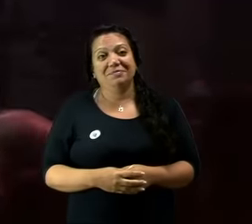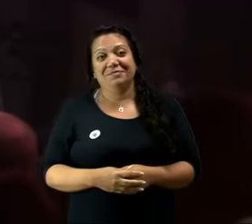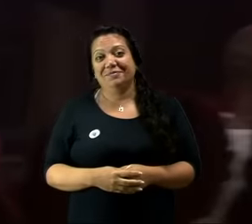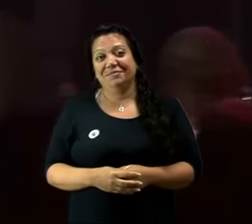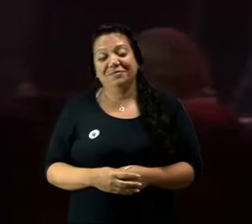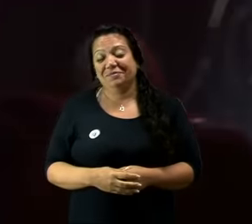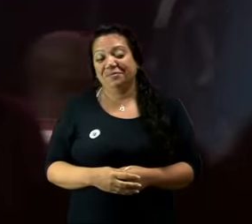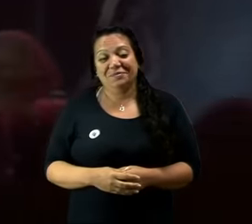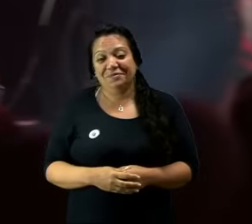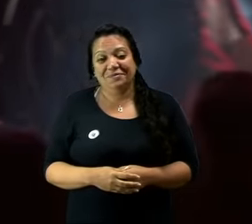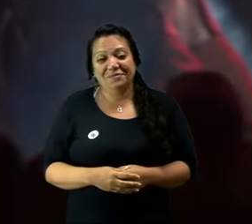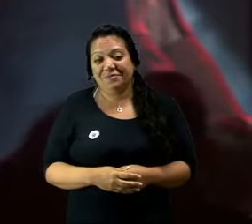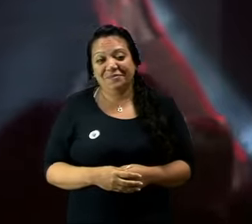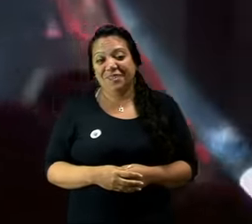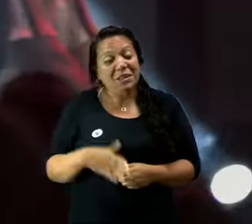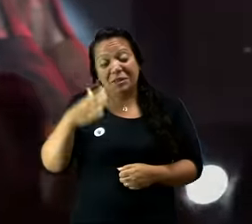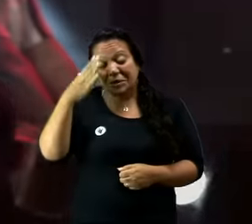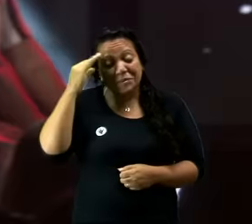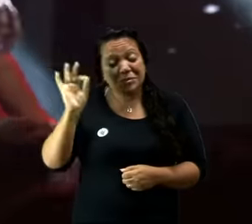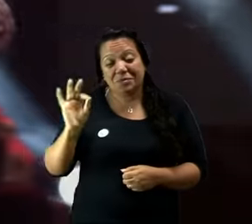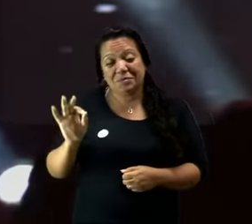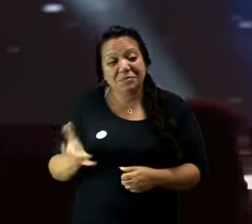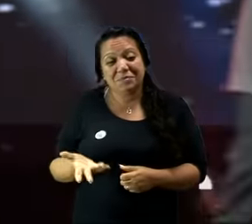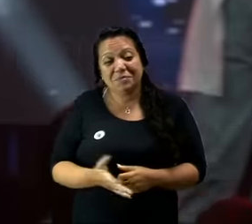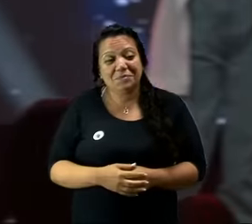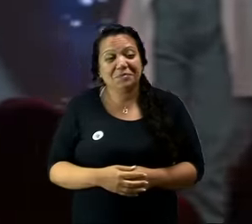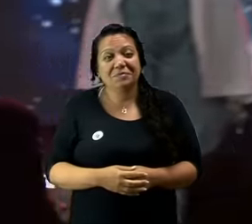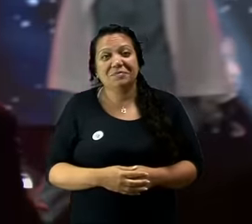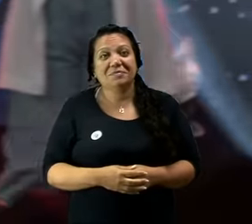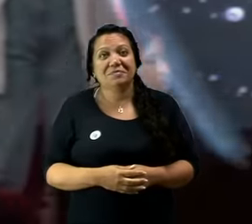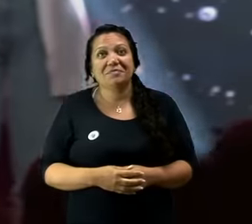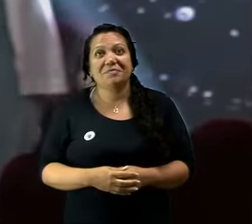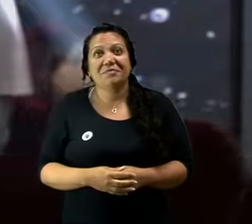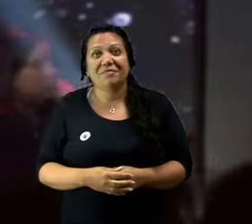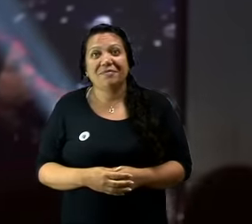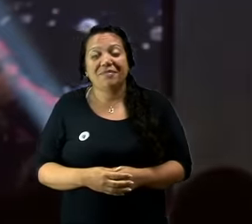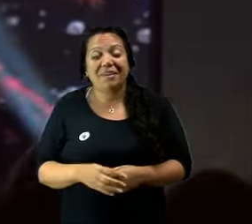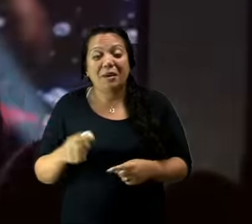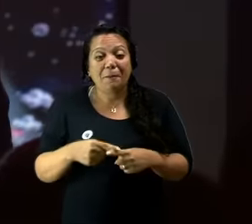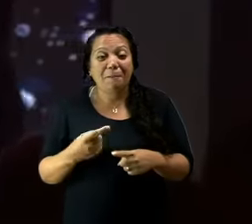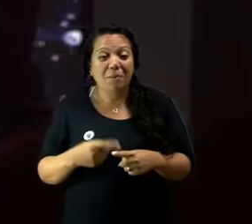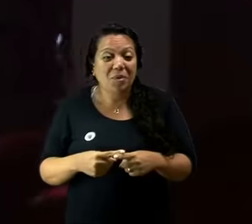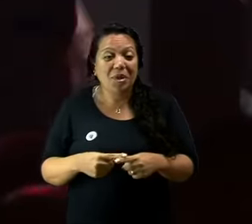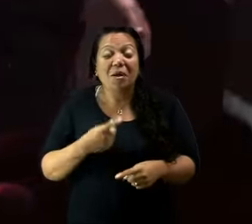seminário. Porque a vontade que a gente tem é o quê? Quero ficar aqui.